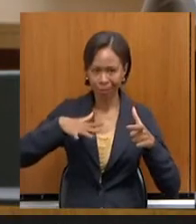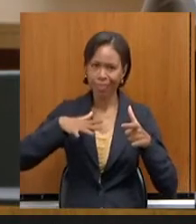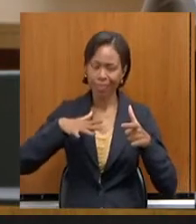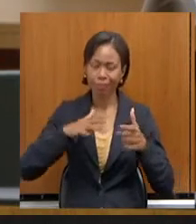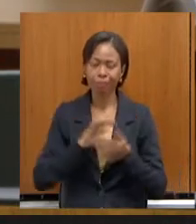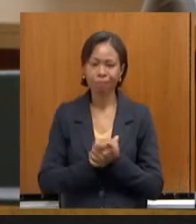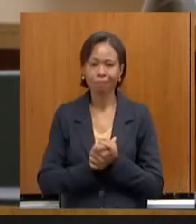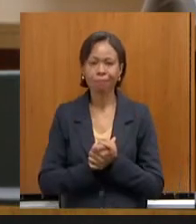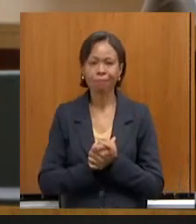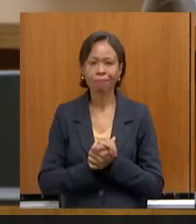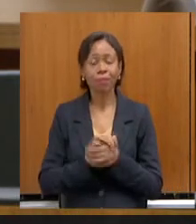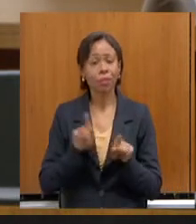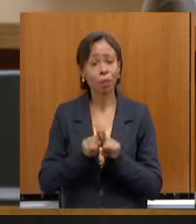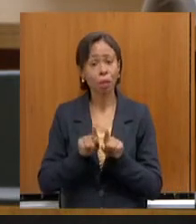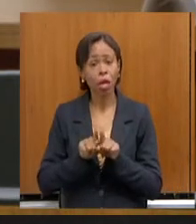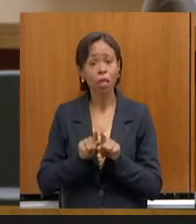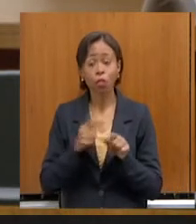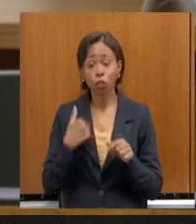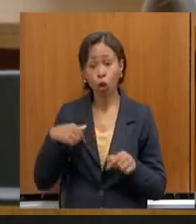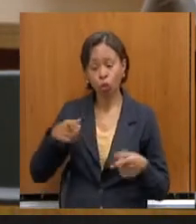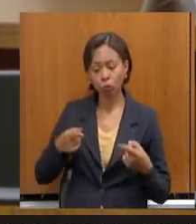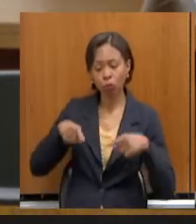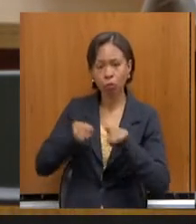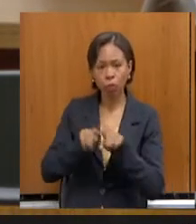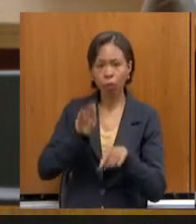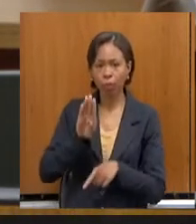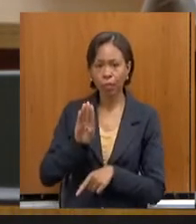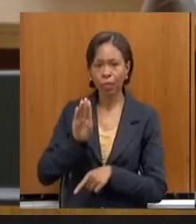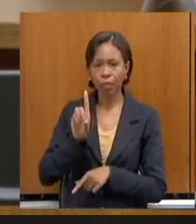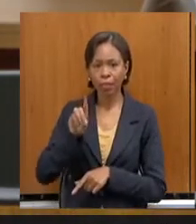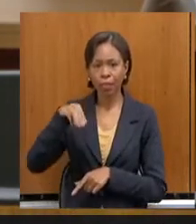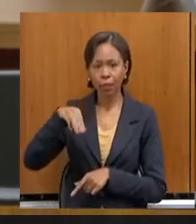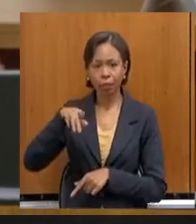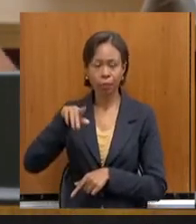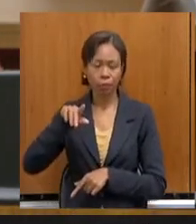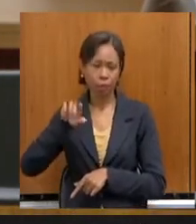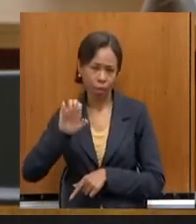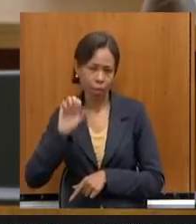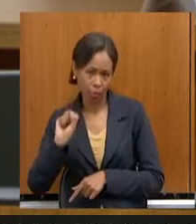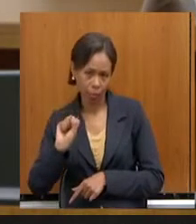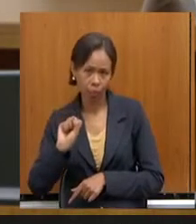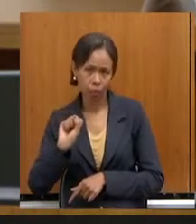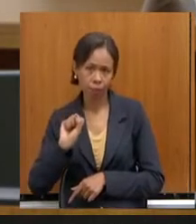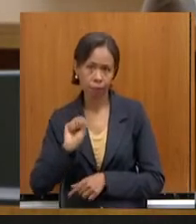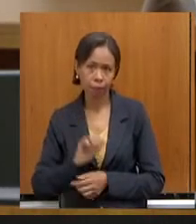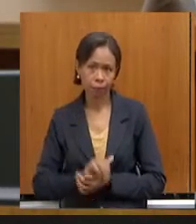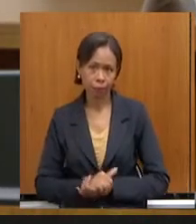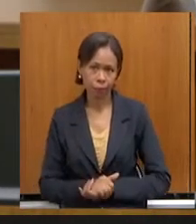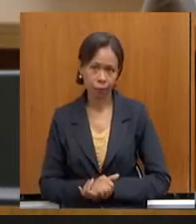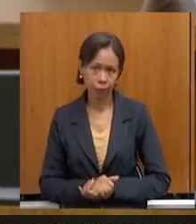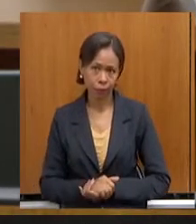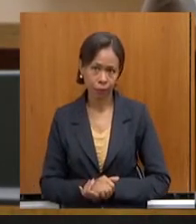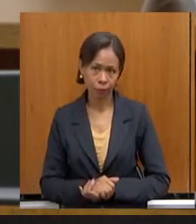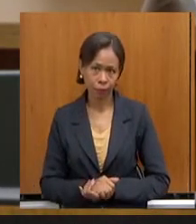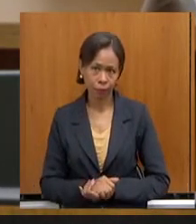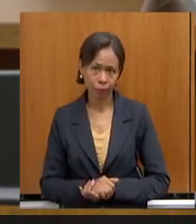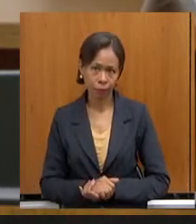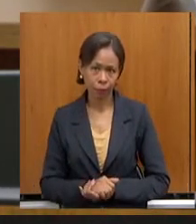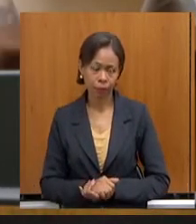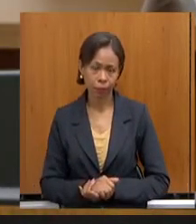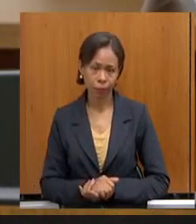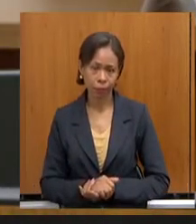estamos trabalhando com BNDS para essas outras unidades que estão aqui E aí e